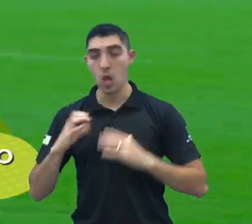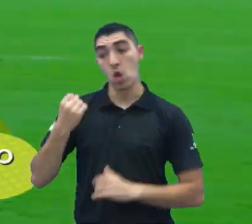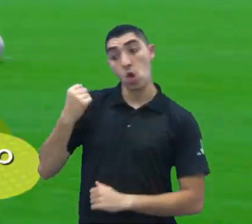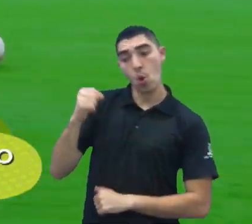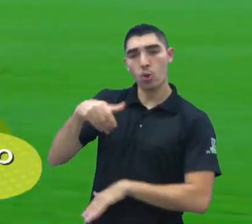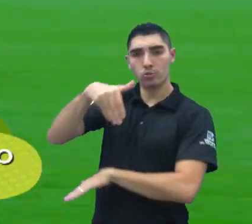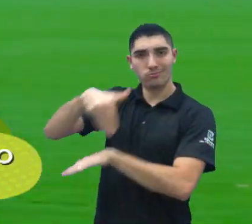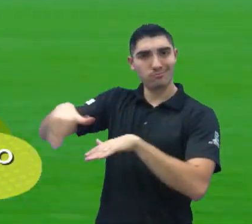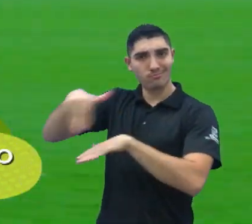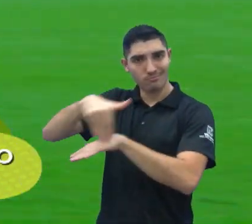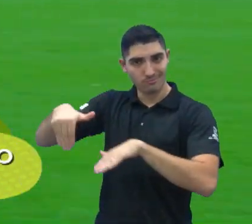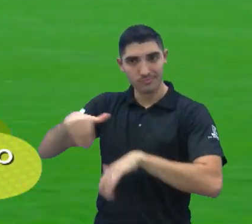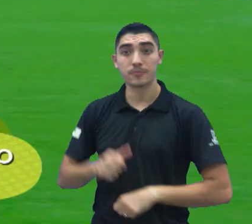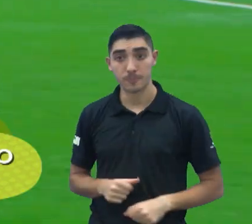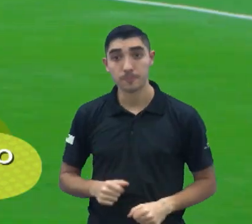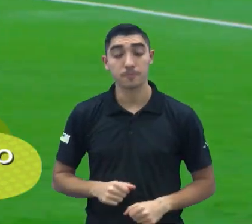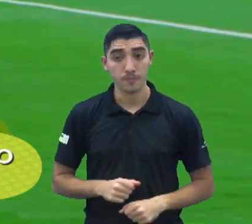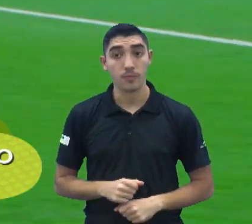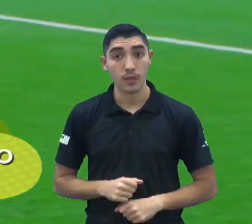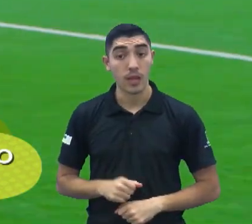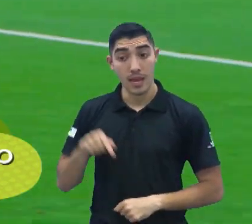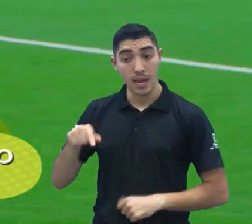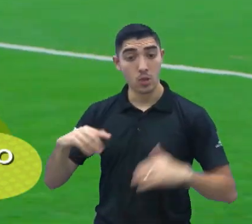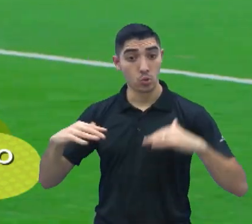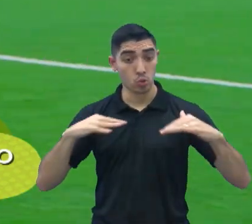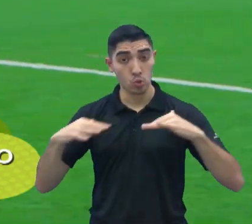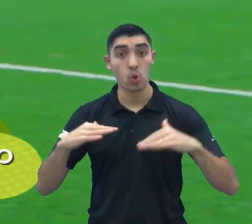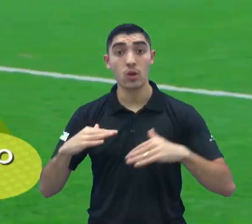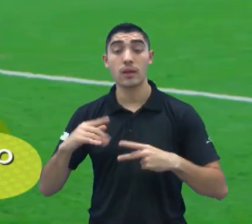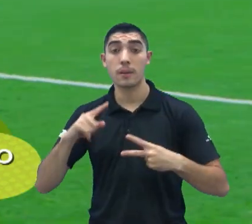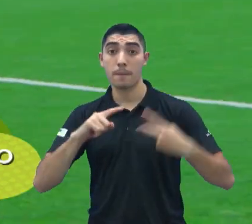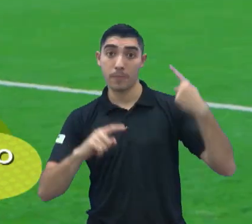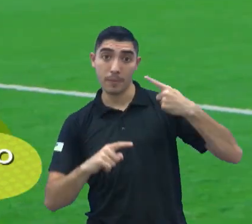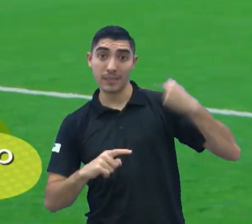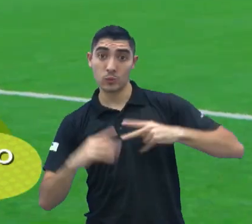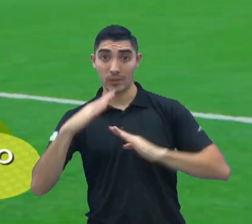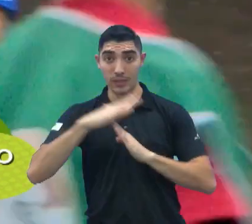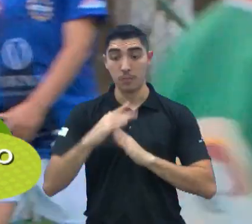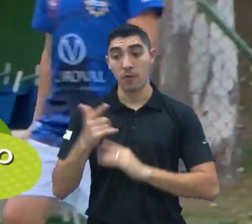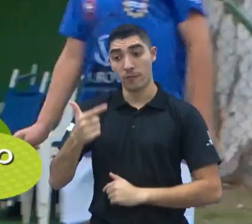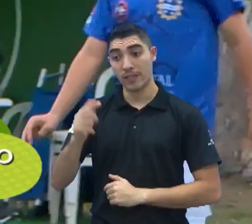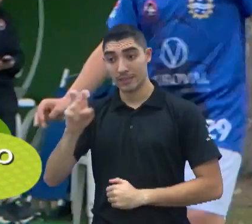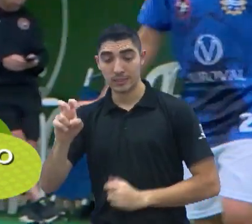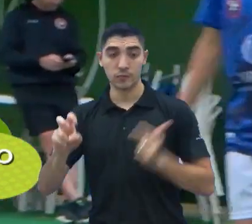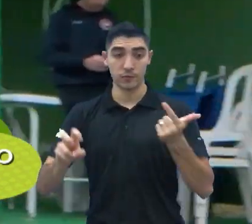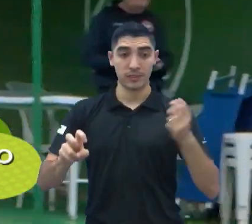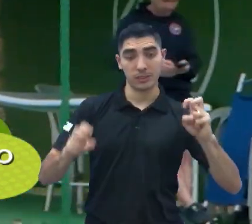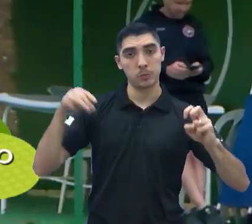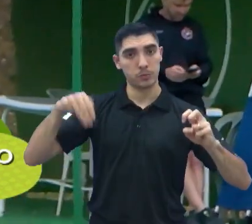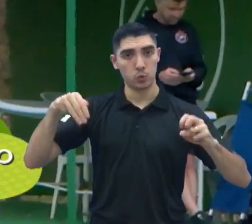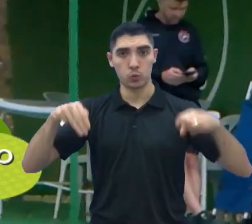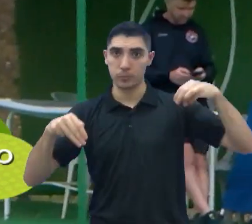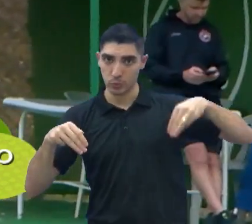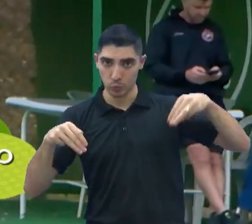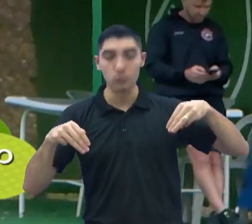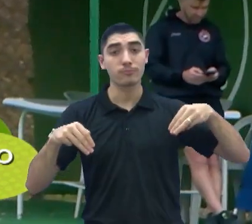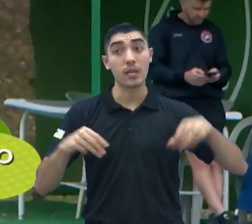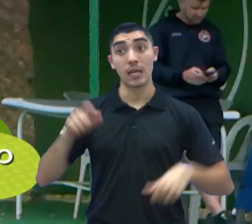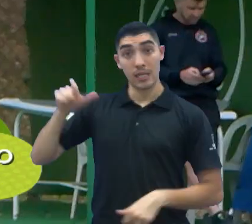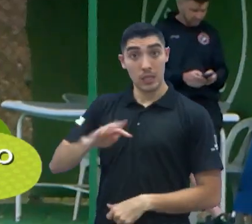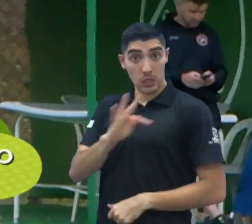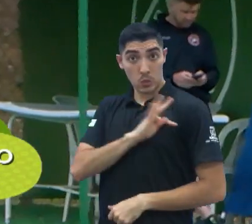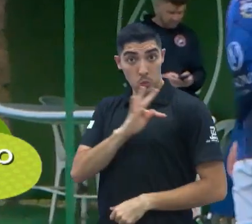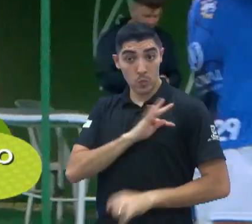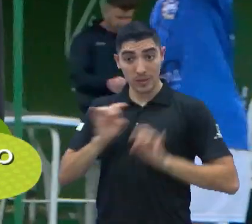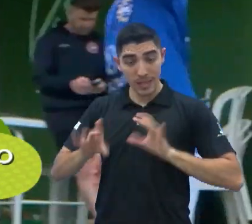linha. As partidas são divididas em 2 tempos de 25 minutos e os técnicos são obrigados a